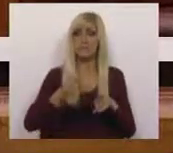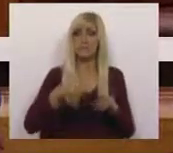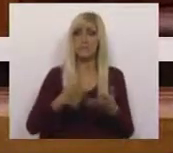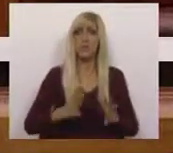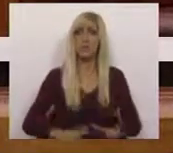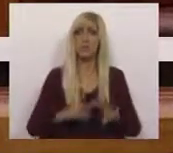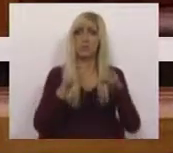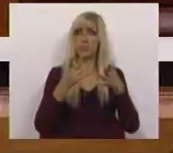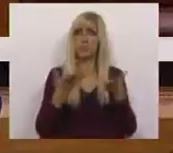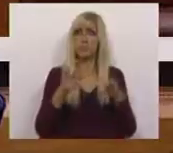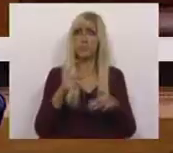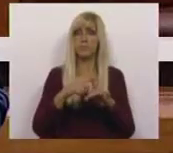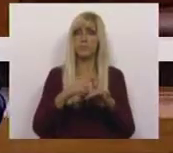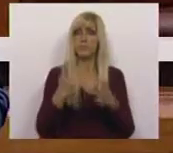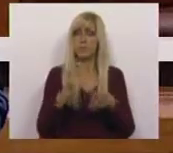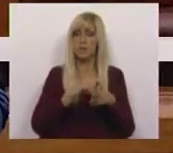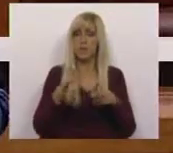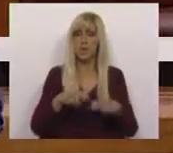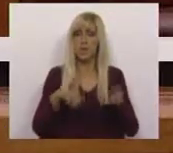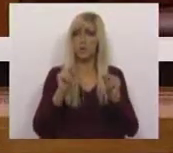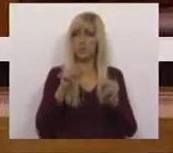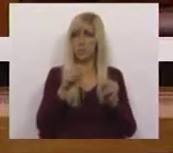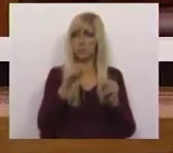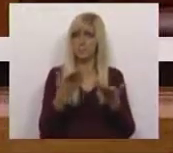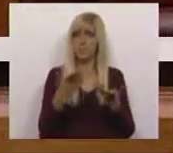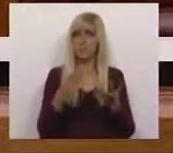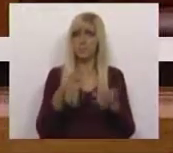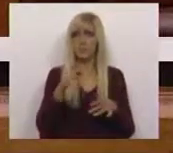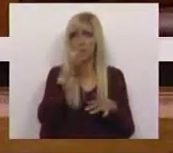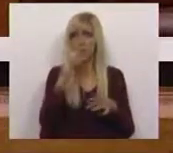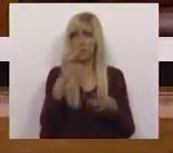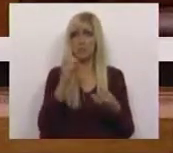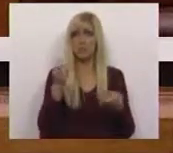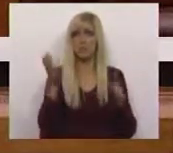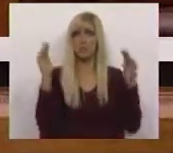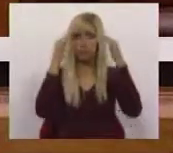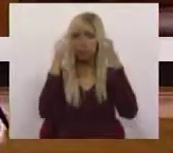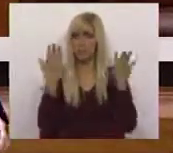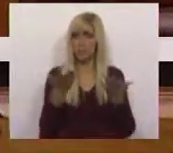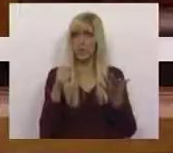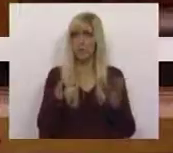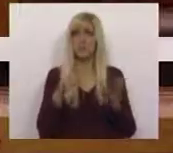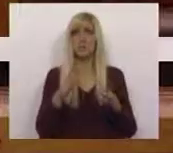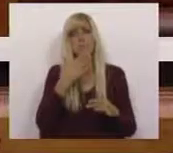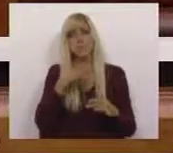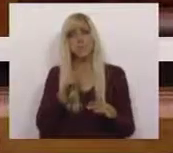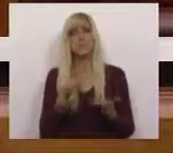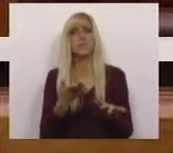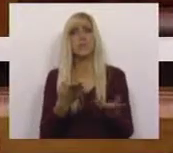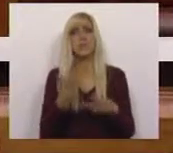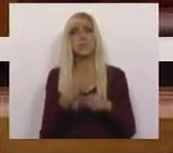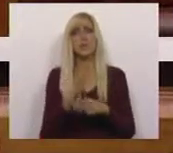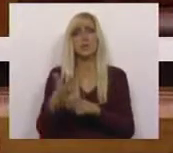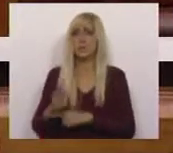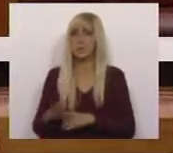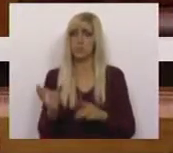em benefício de energias mais limpas e da redução de emissões de gases com efeito de estufa. Estes são apenas alguns exemplos das